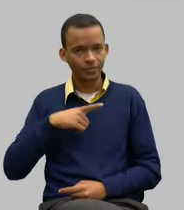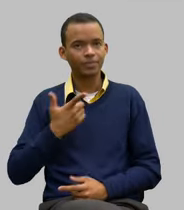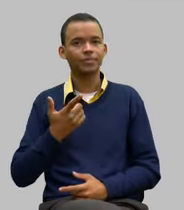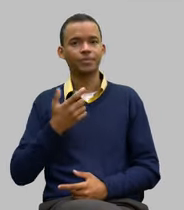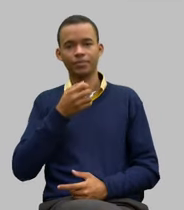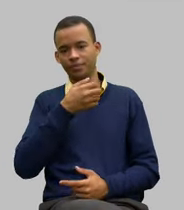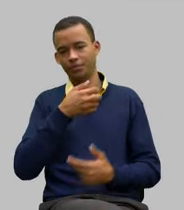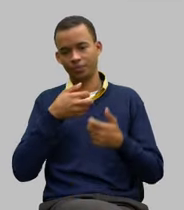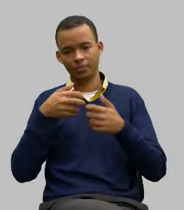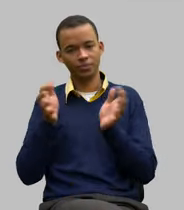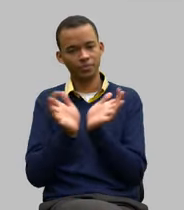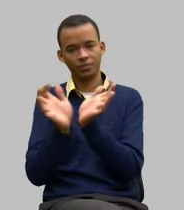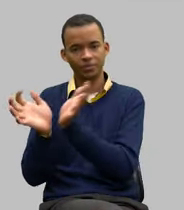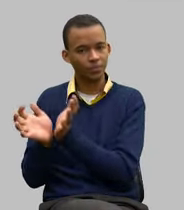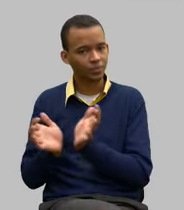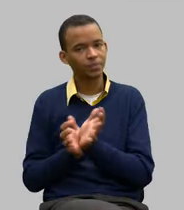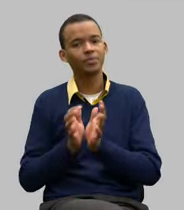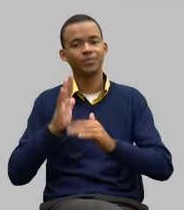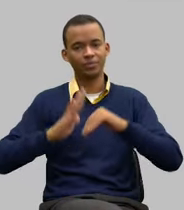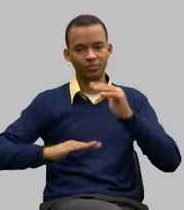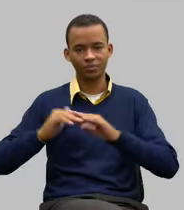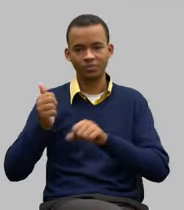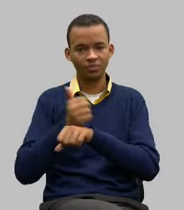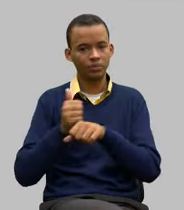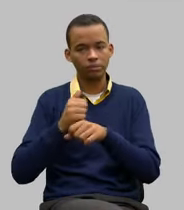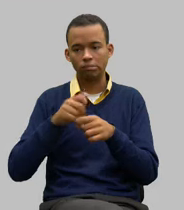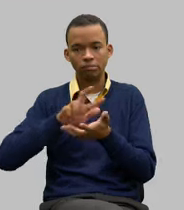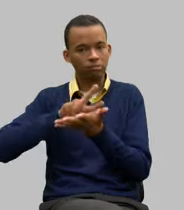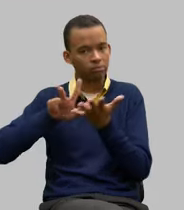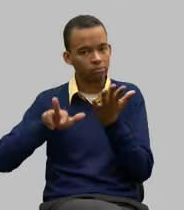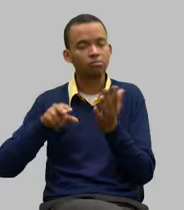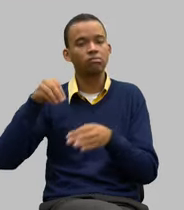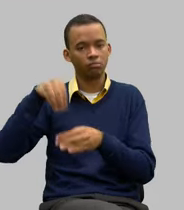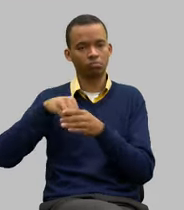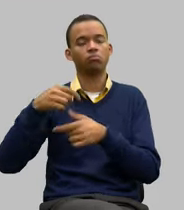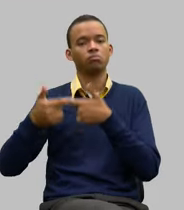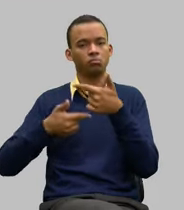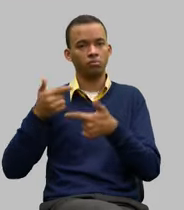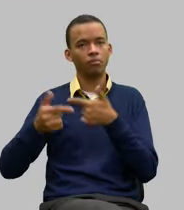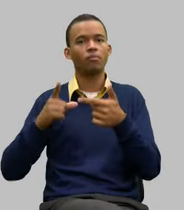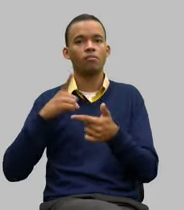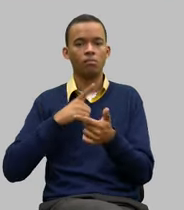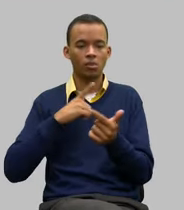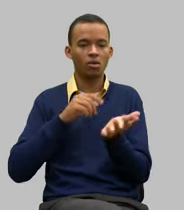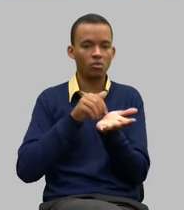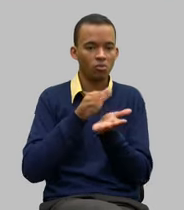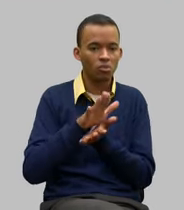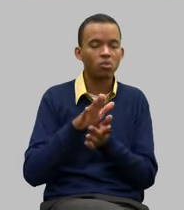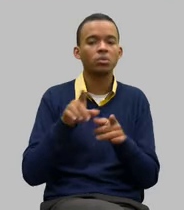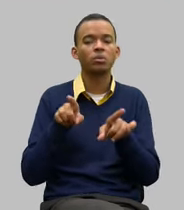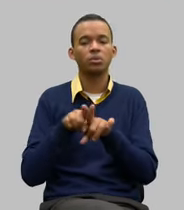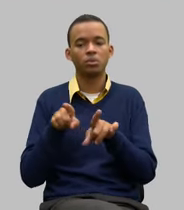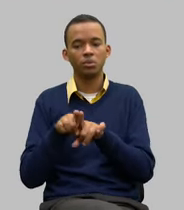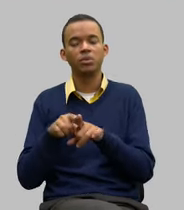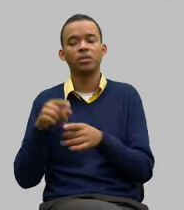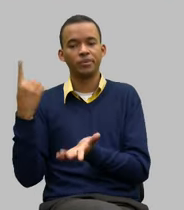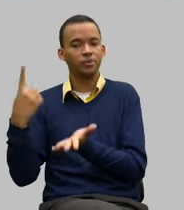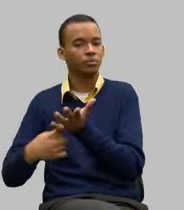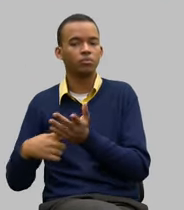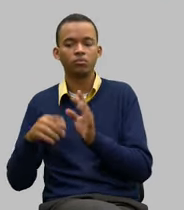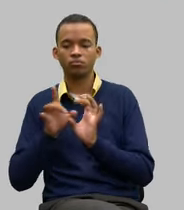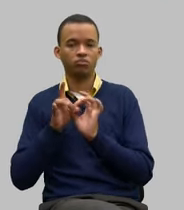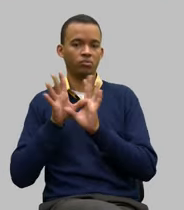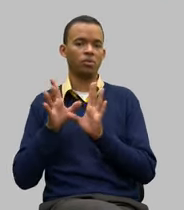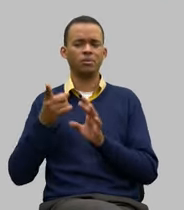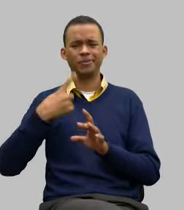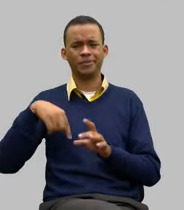nossos gabinetes todo o efetivo de recrutamento amplo ou seja demissão e admissão a hora que a gente bem quer a gente